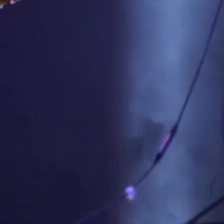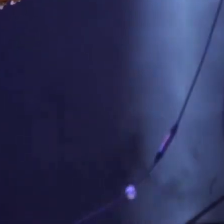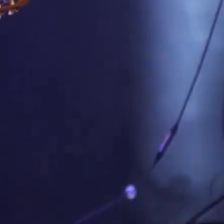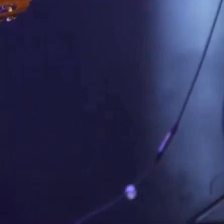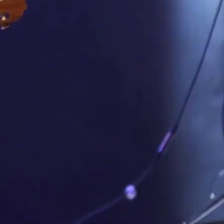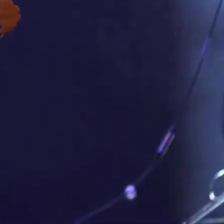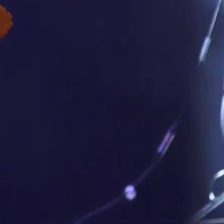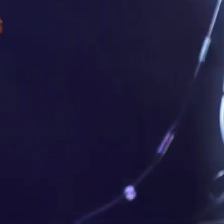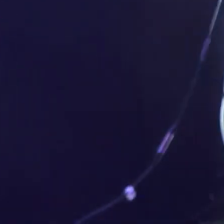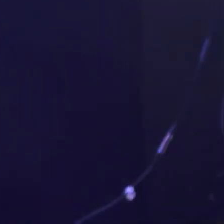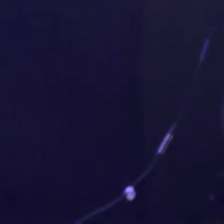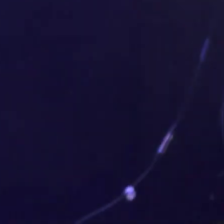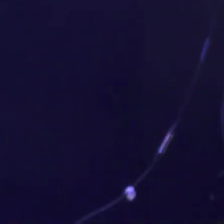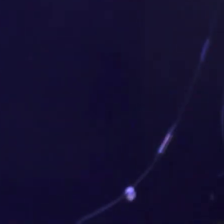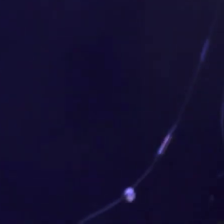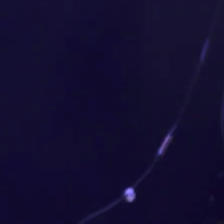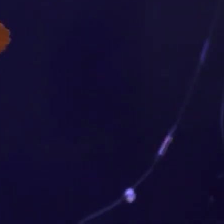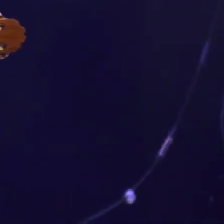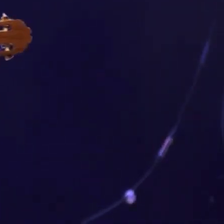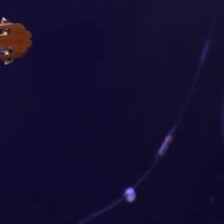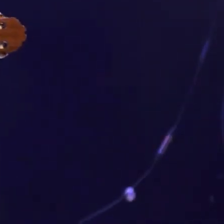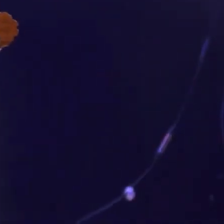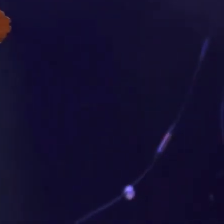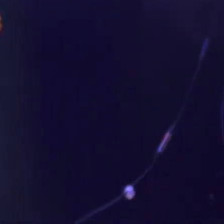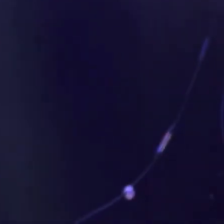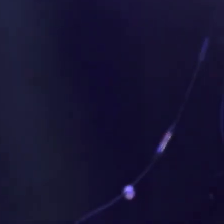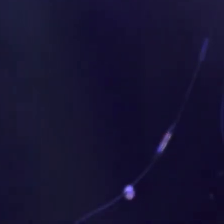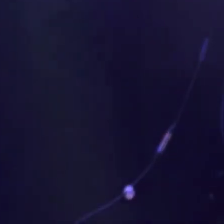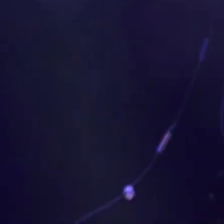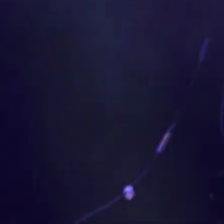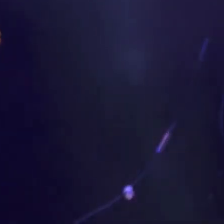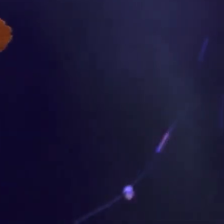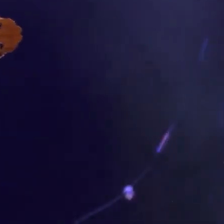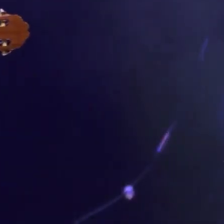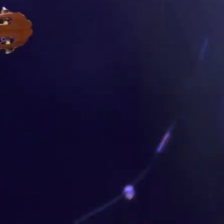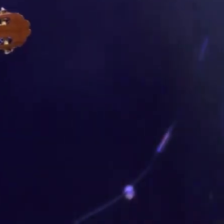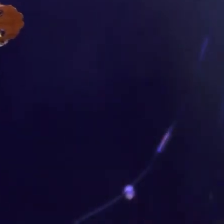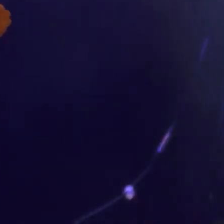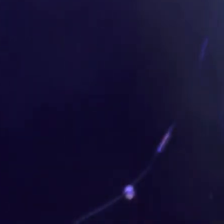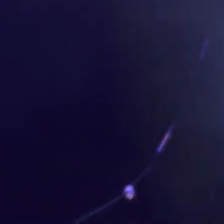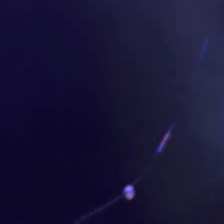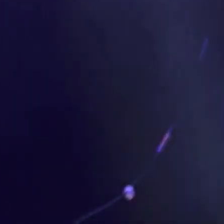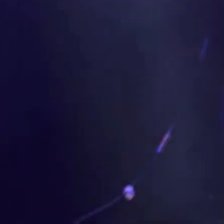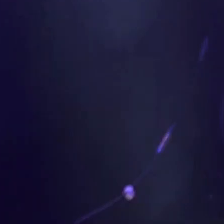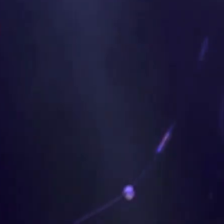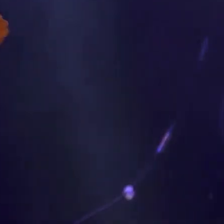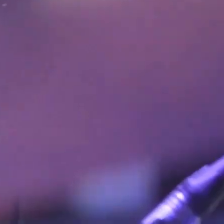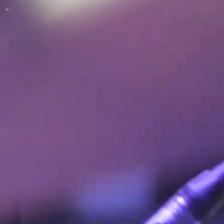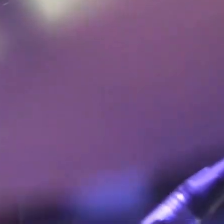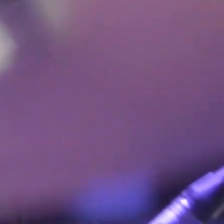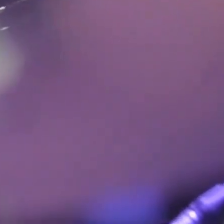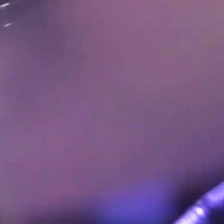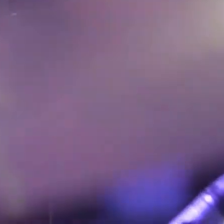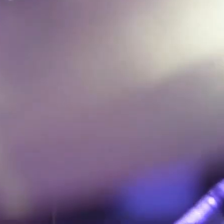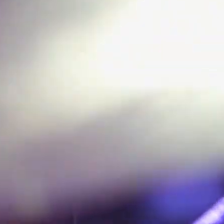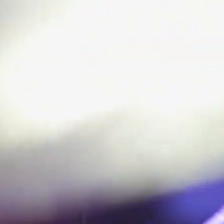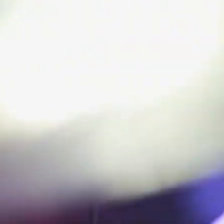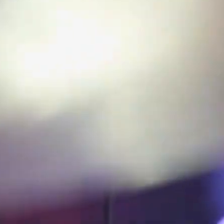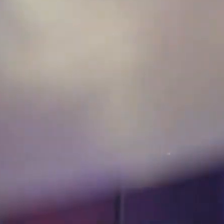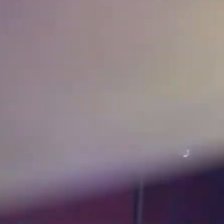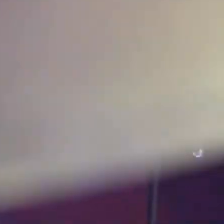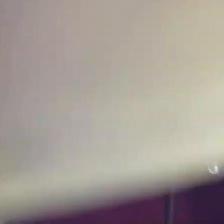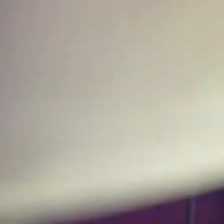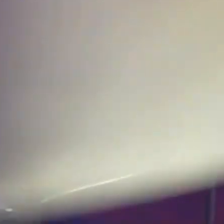dali. E dou de com borra na farinha e sou enxerido até o tucupi. Na ilhaga das